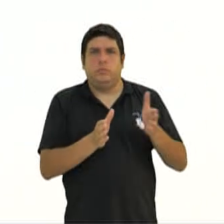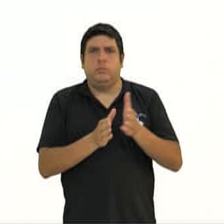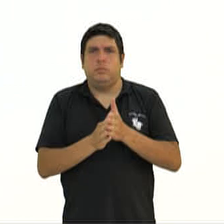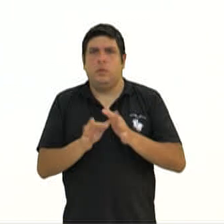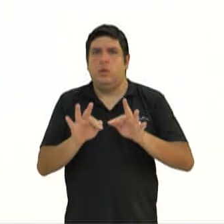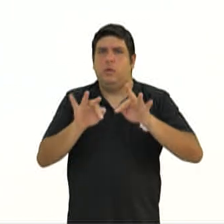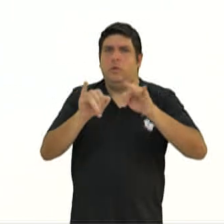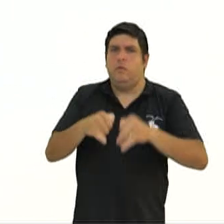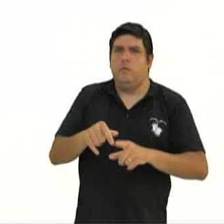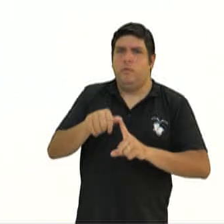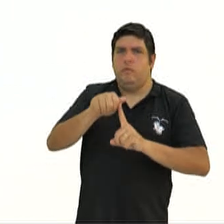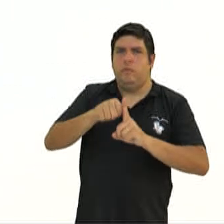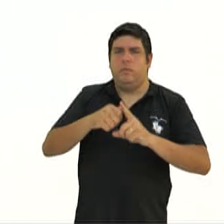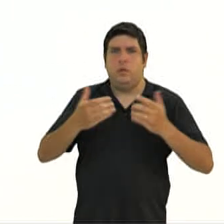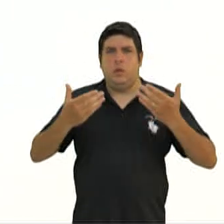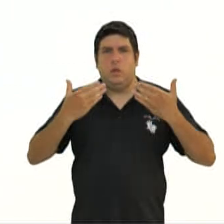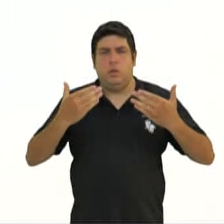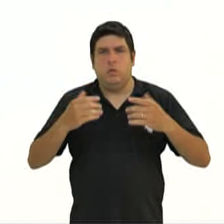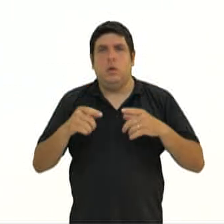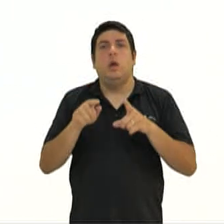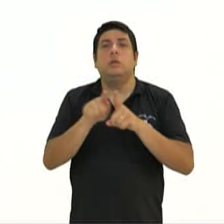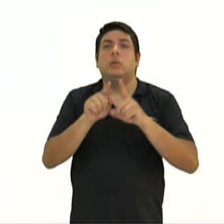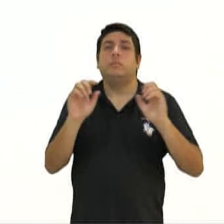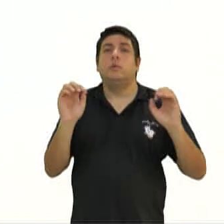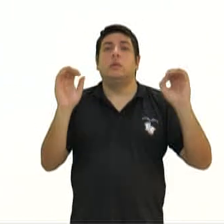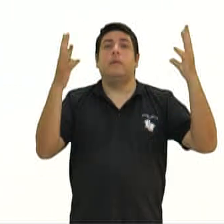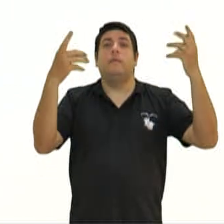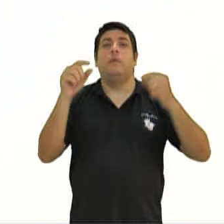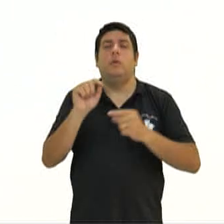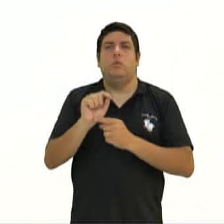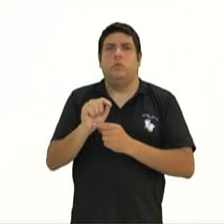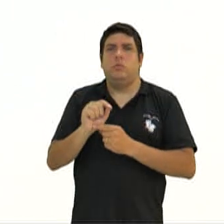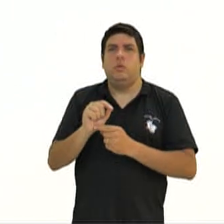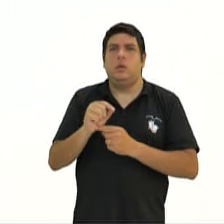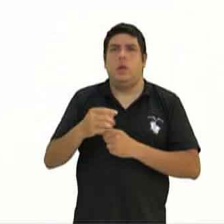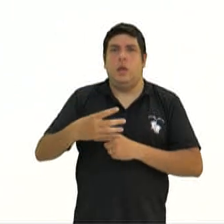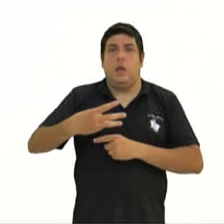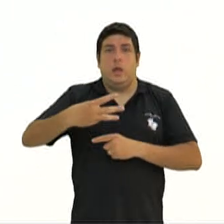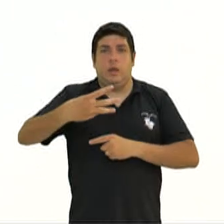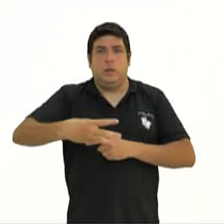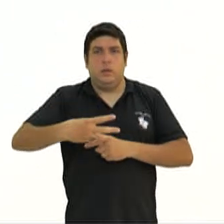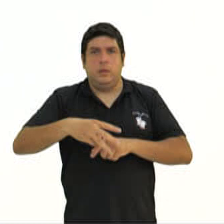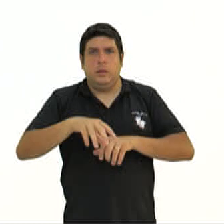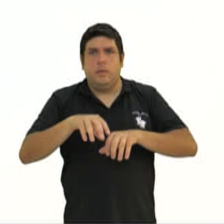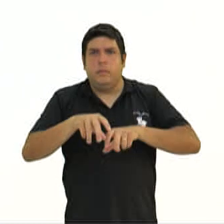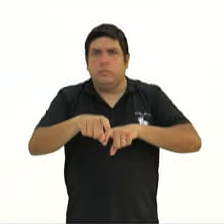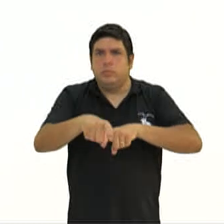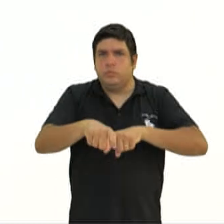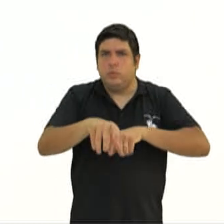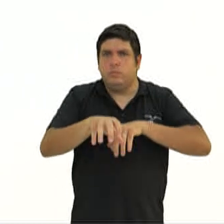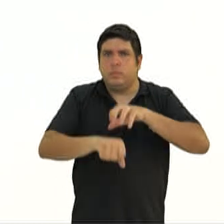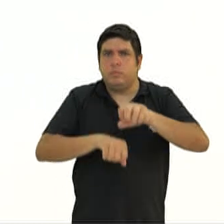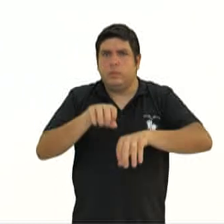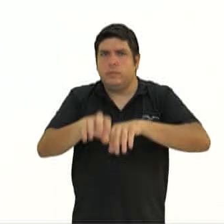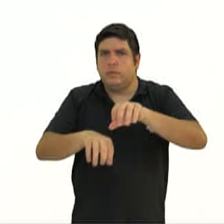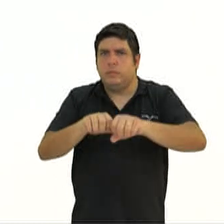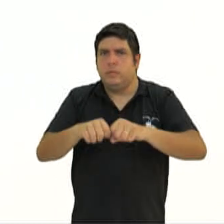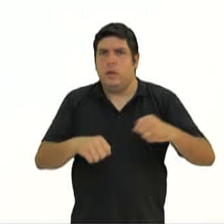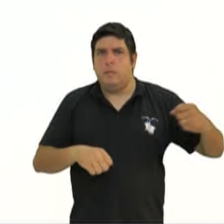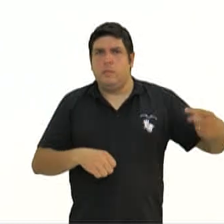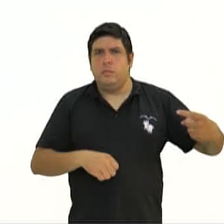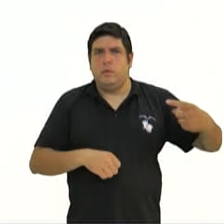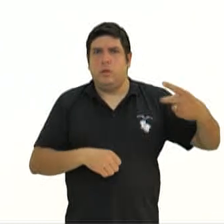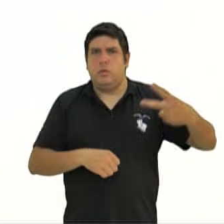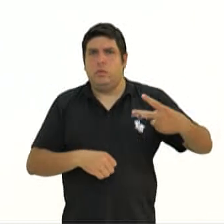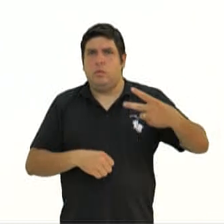eles celebravam? Eles celebravam também o final da terceira colheita do ano, tá? The beginning